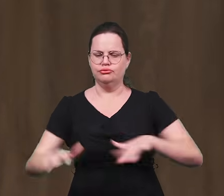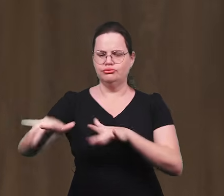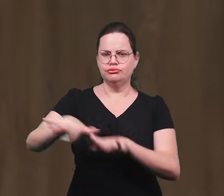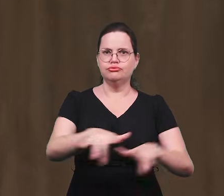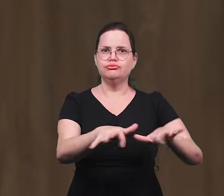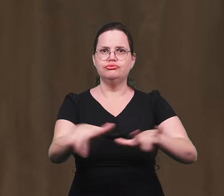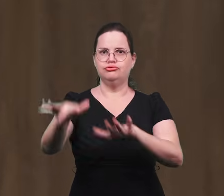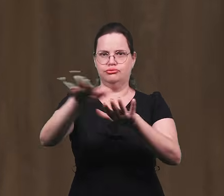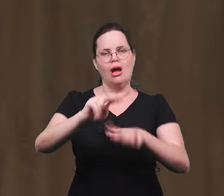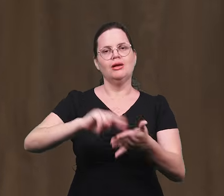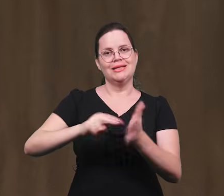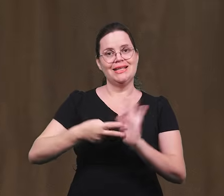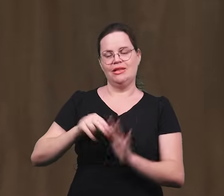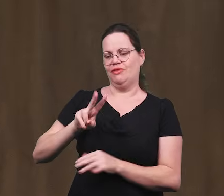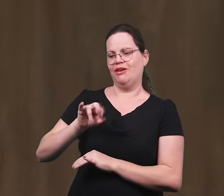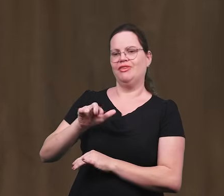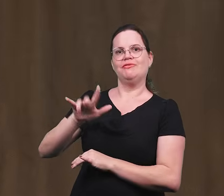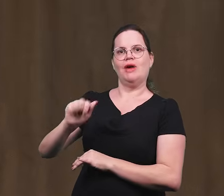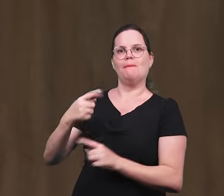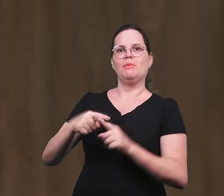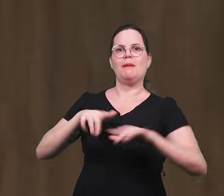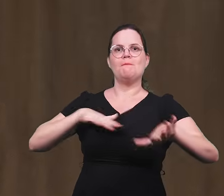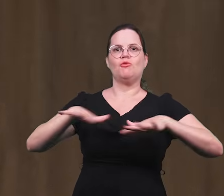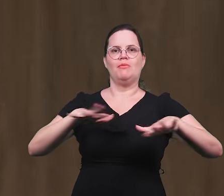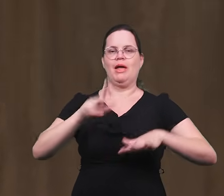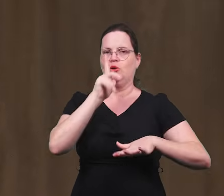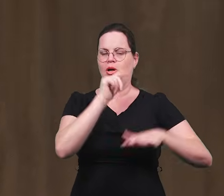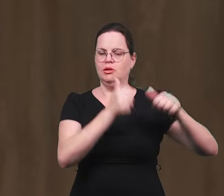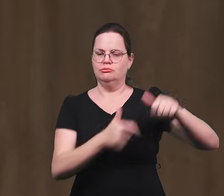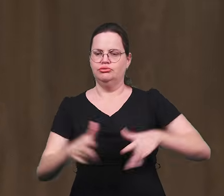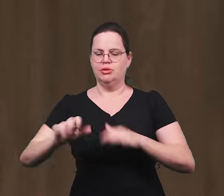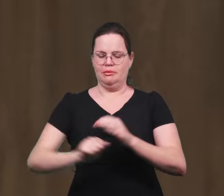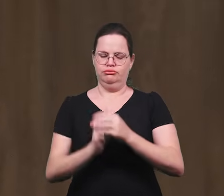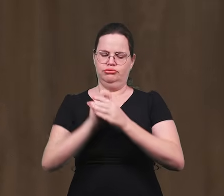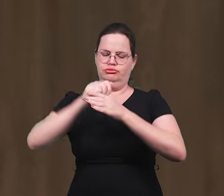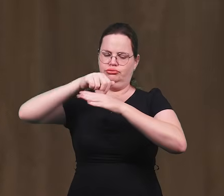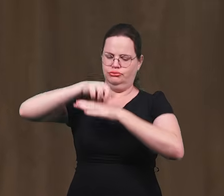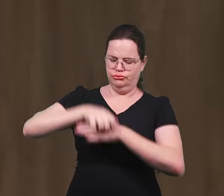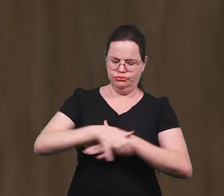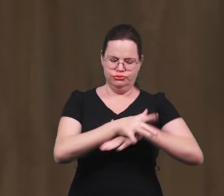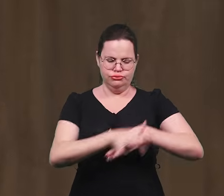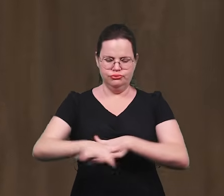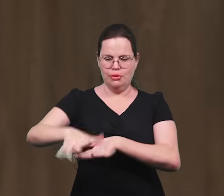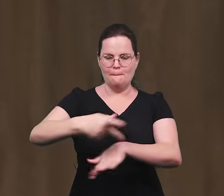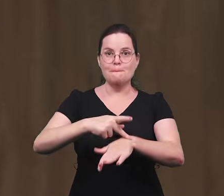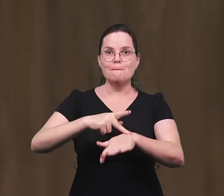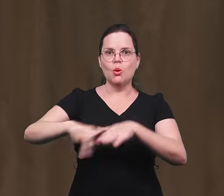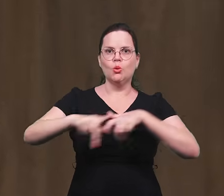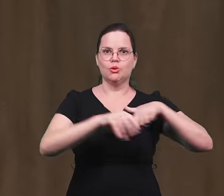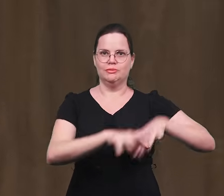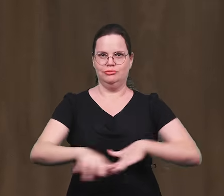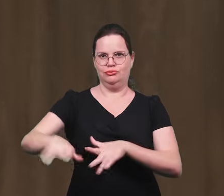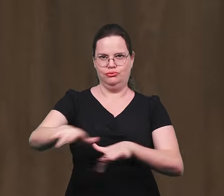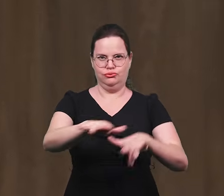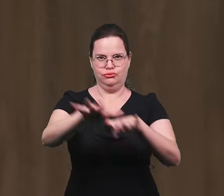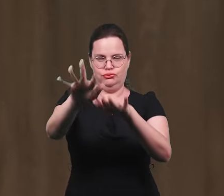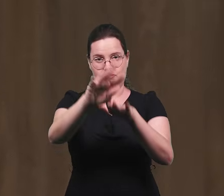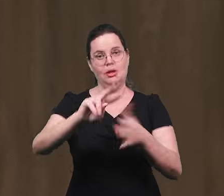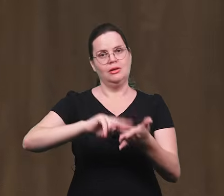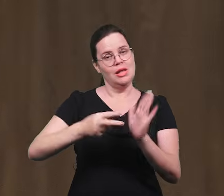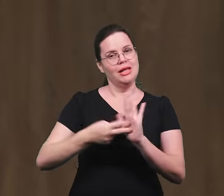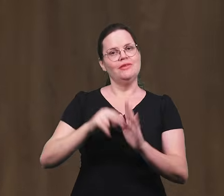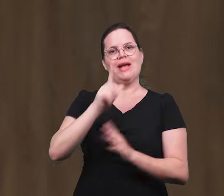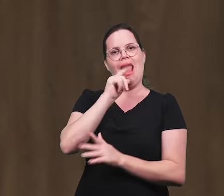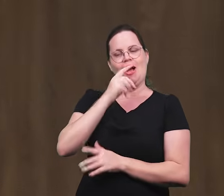né? Águas correntes provenientes de uma fonte natural e pura. E para os